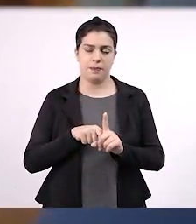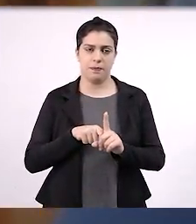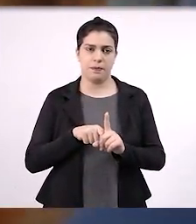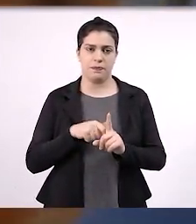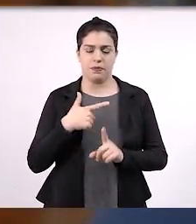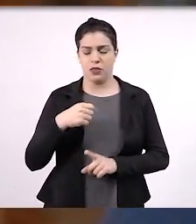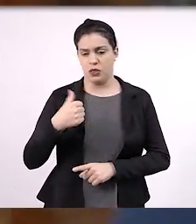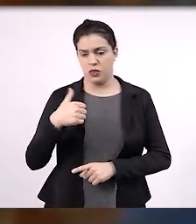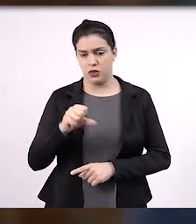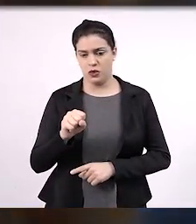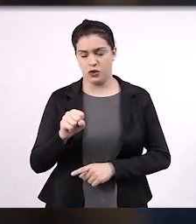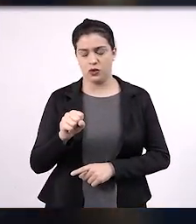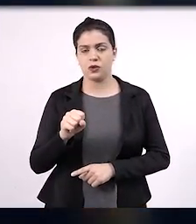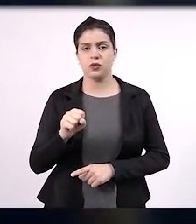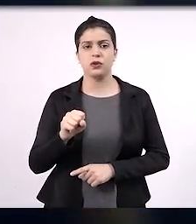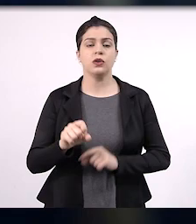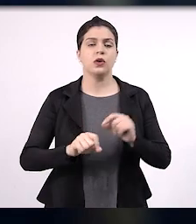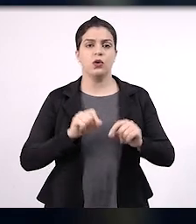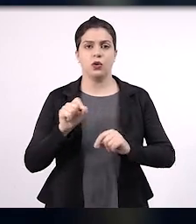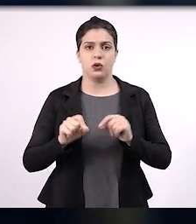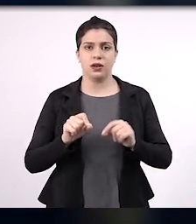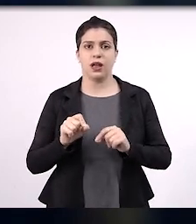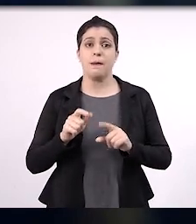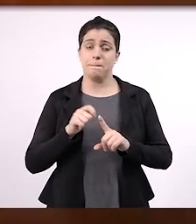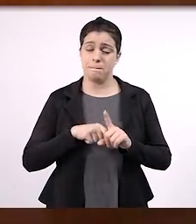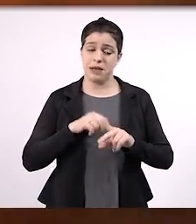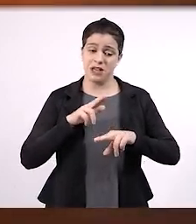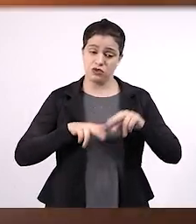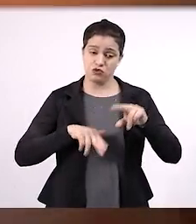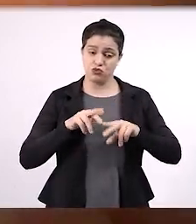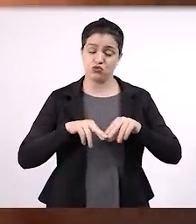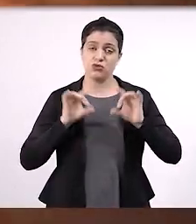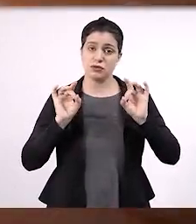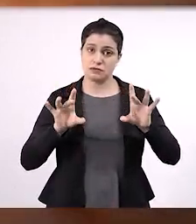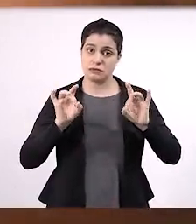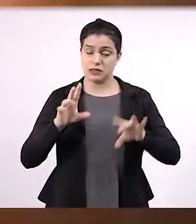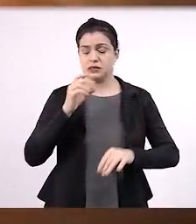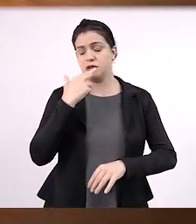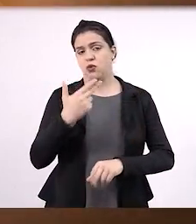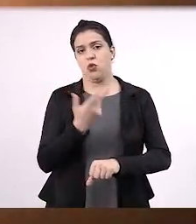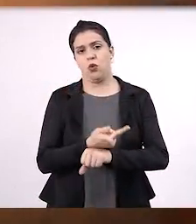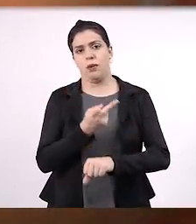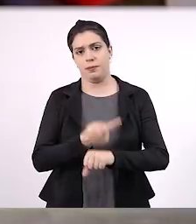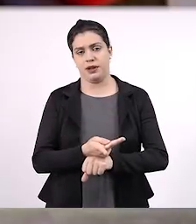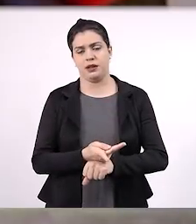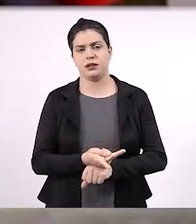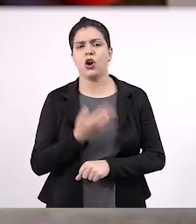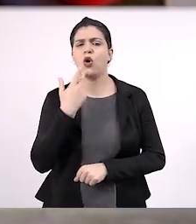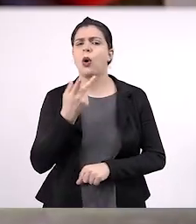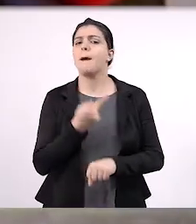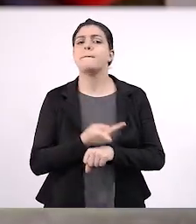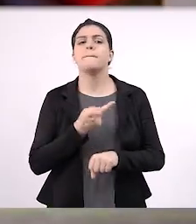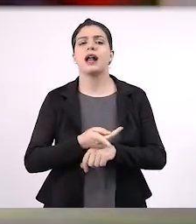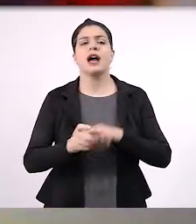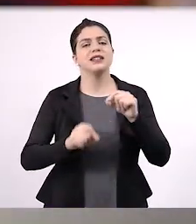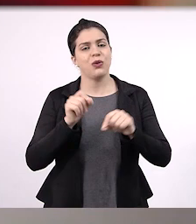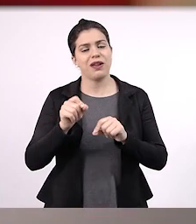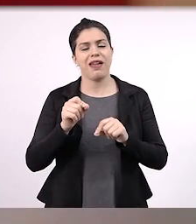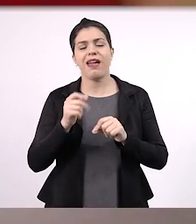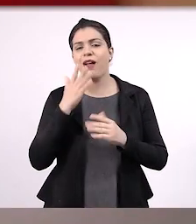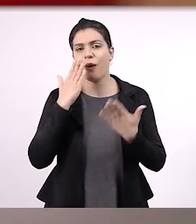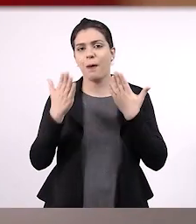dedicado inteiramente ao combate a esse tipo de violência, com a campanha Junho Prata. A cor prateada se assemelha aos